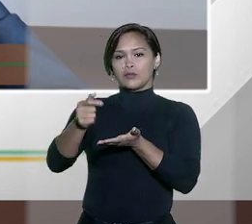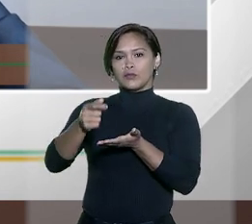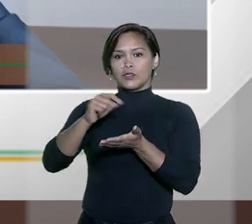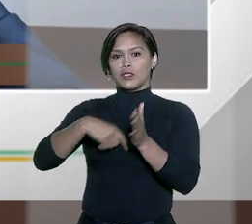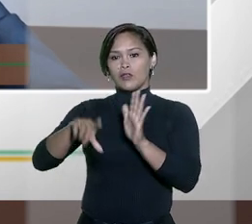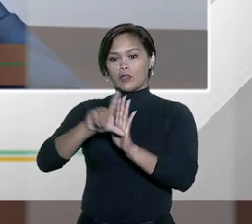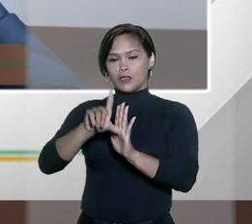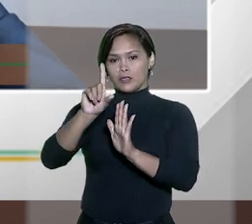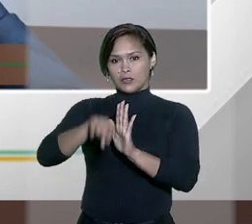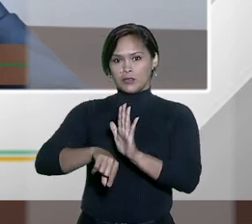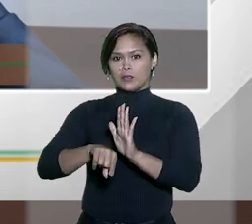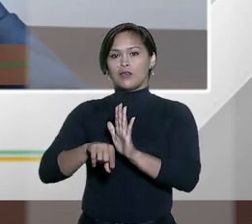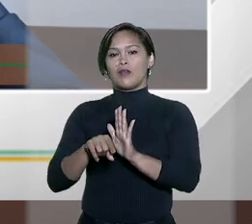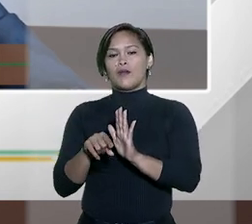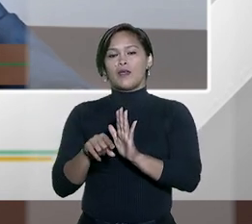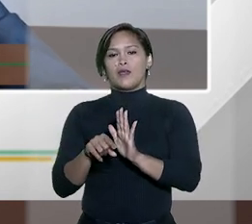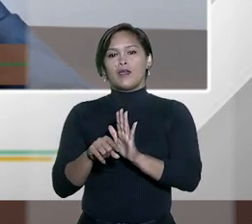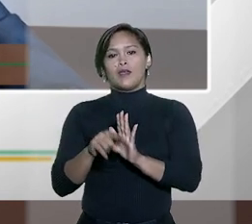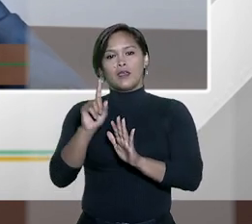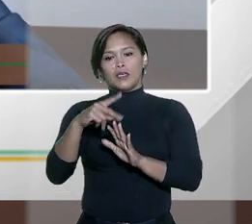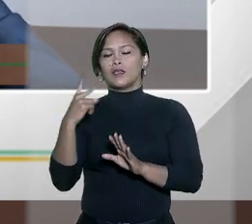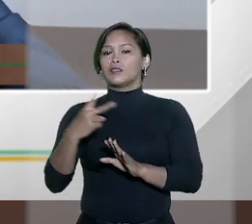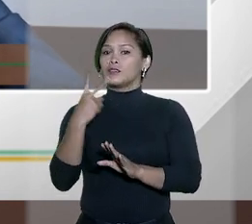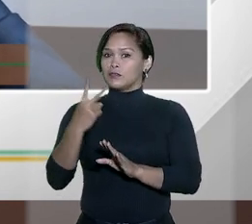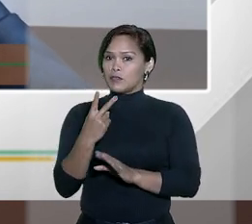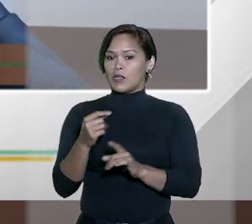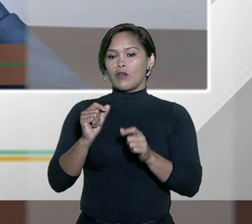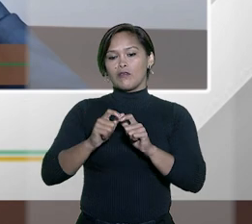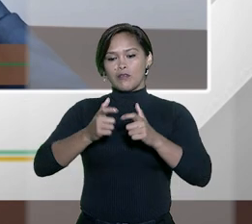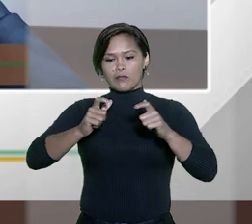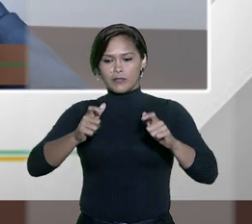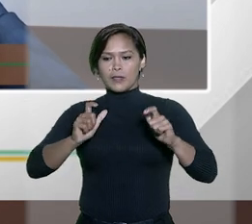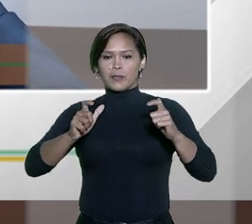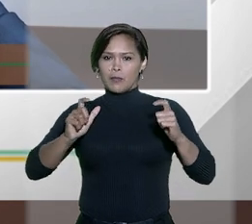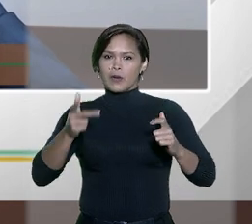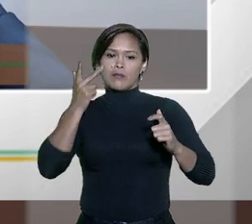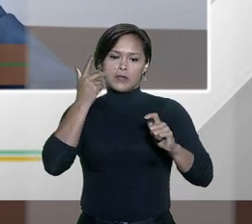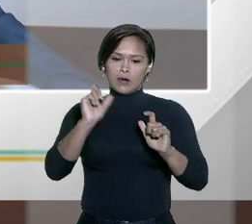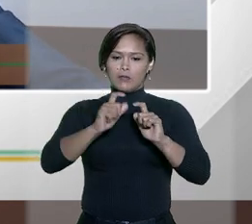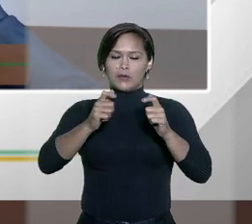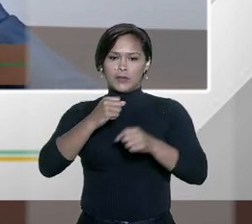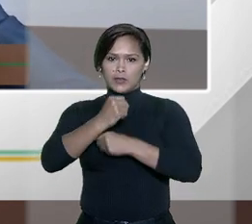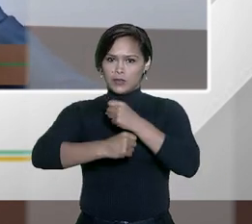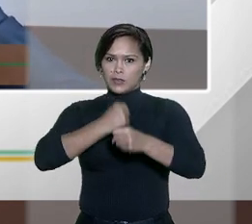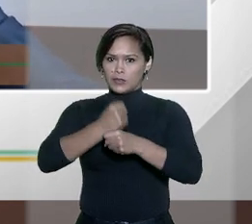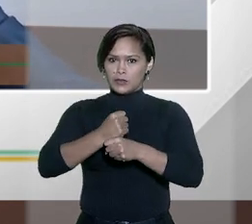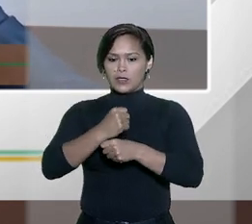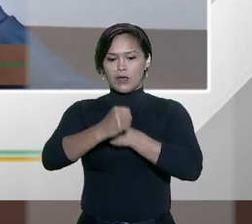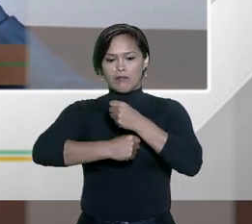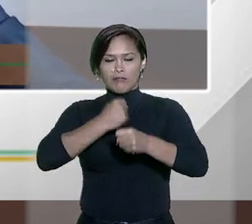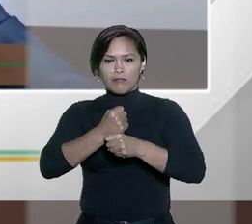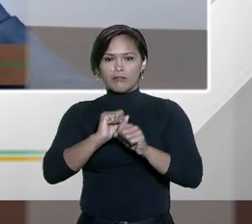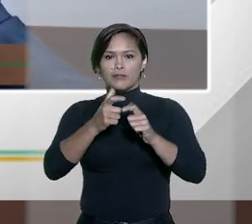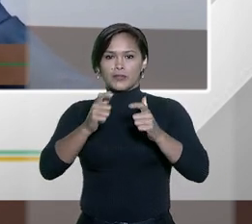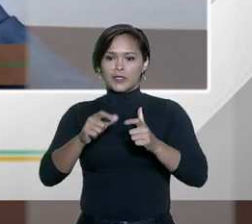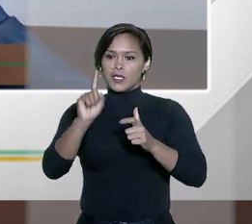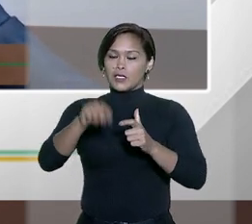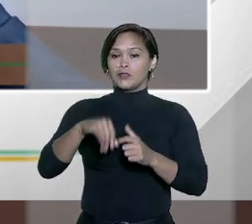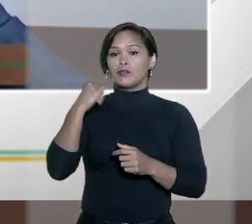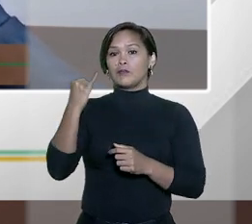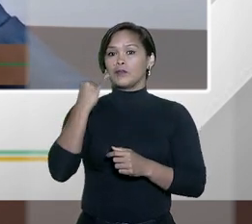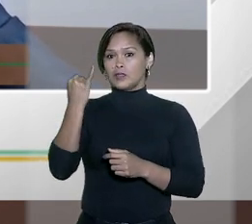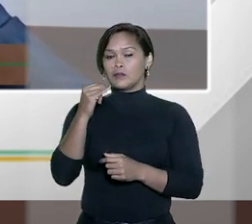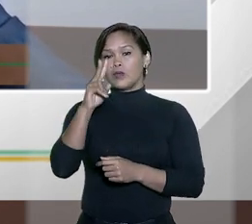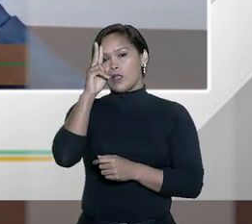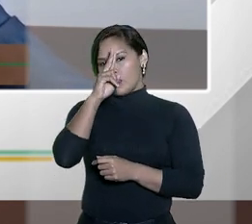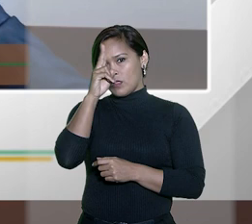da legislação, enfim, e esses valores vão crescendo, né? Naturalmente vão crescendo. Então, acho que é isso que é o mais